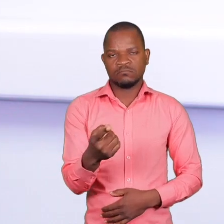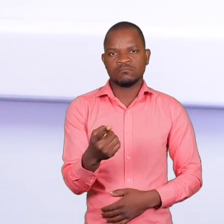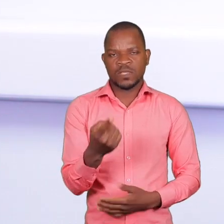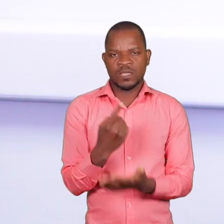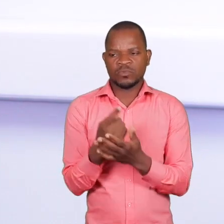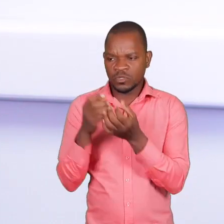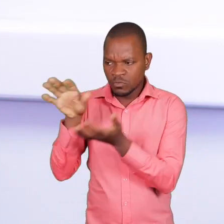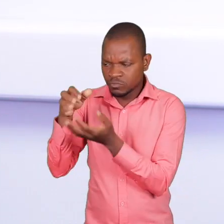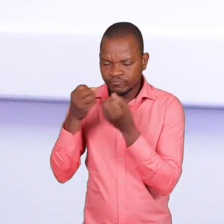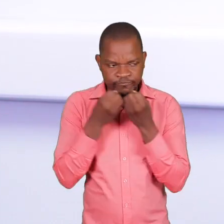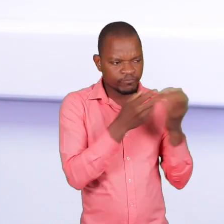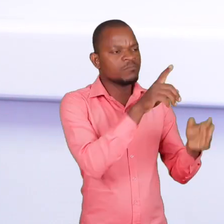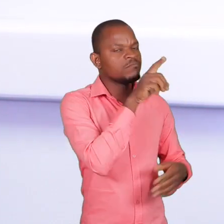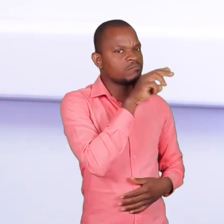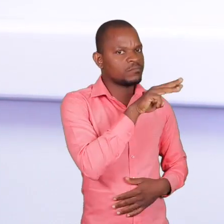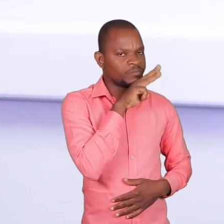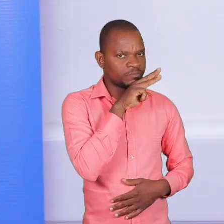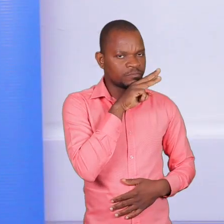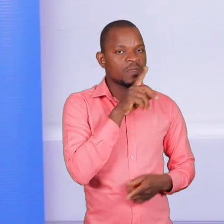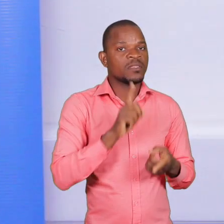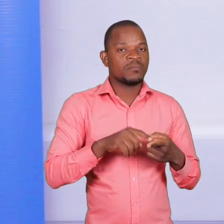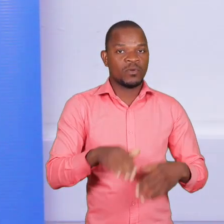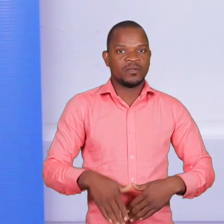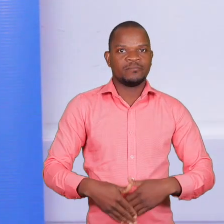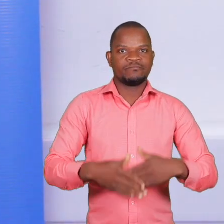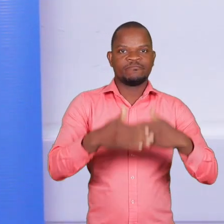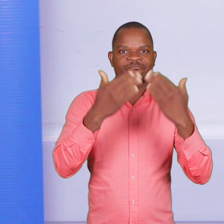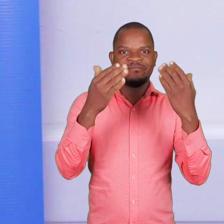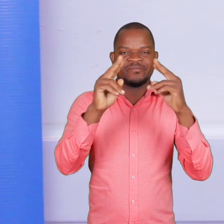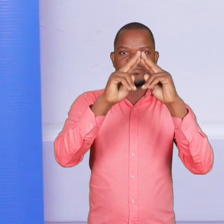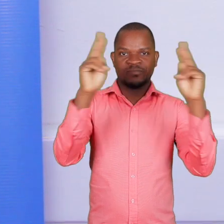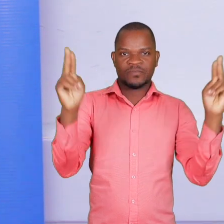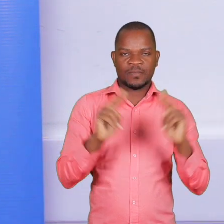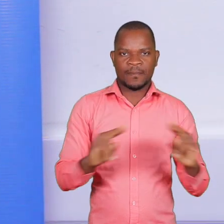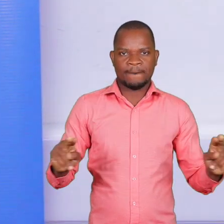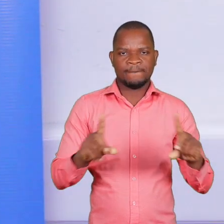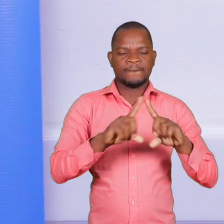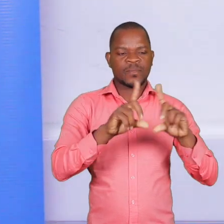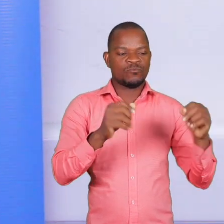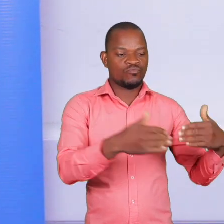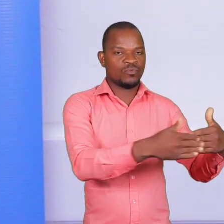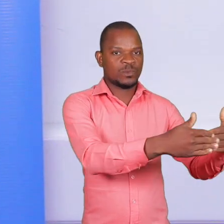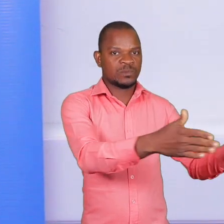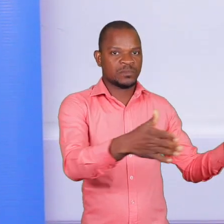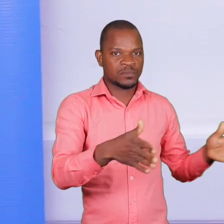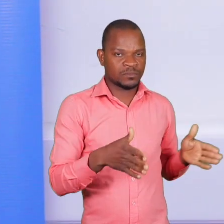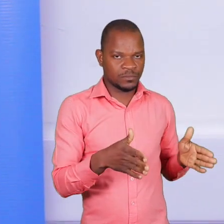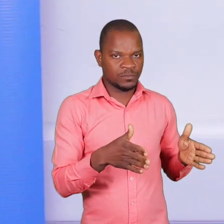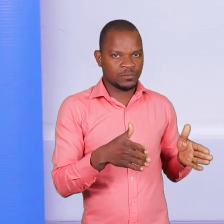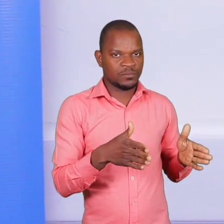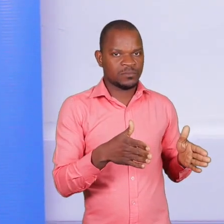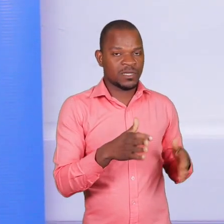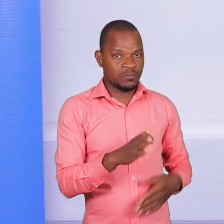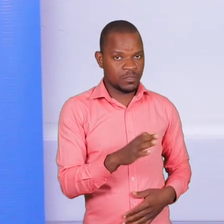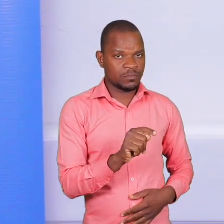a comemorar o Dia Internacional da Latrina, o Dia Mundial da Latrina, e este ano tem um lema especial